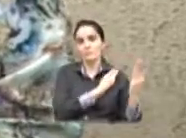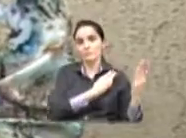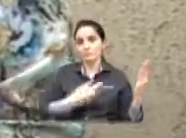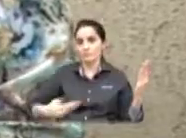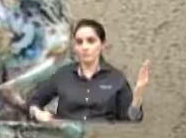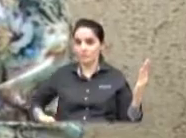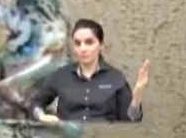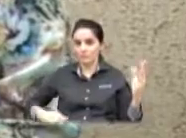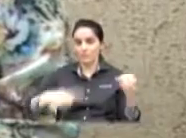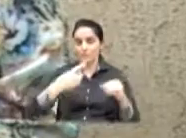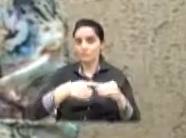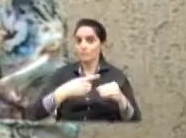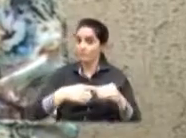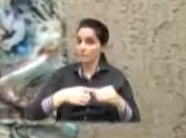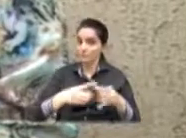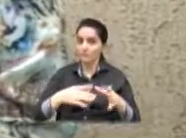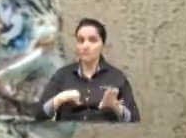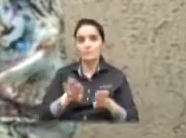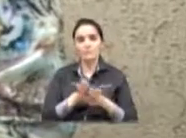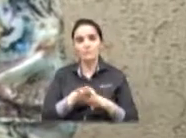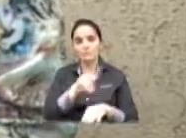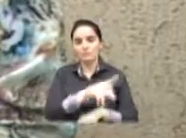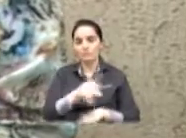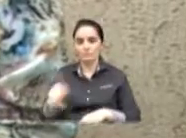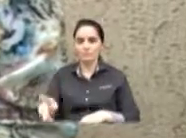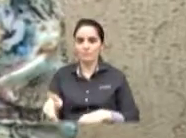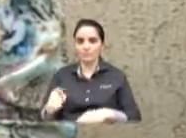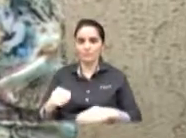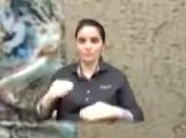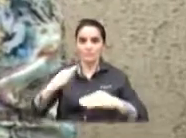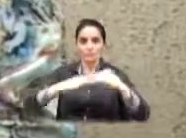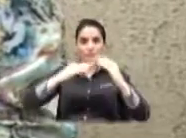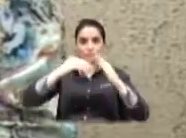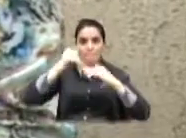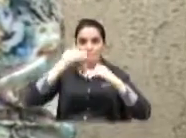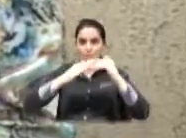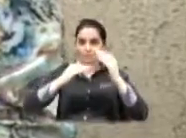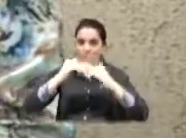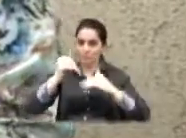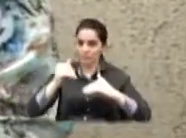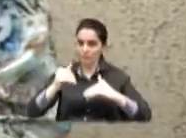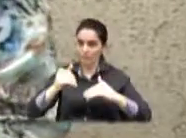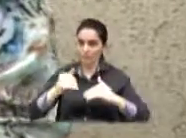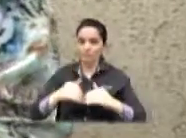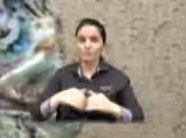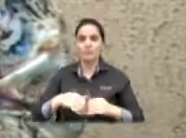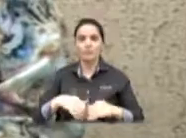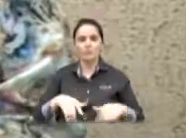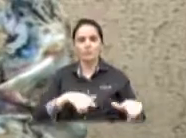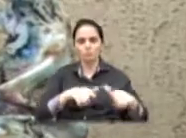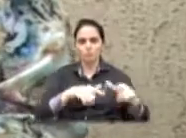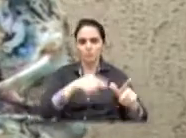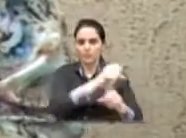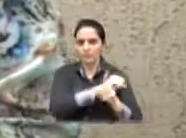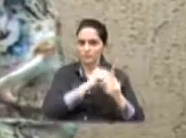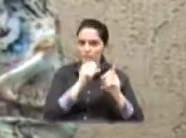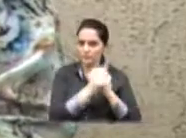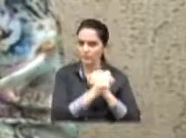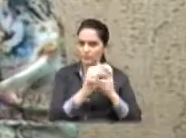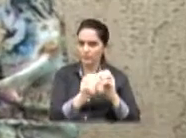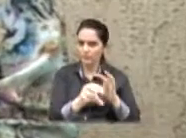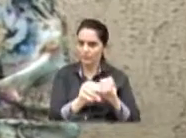além dos professores e funcionários se for feito um trabalho sócio educativo dentro das escolas